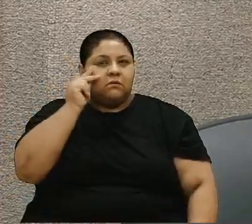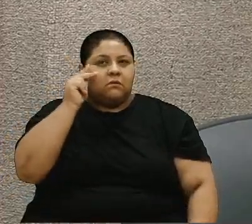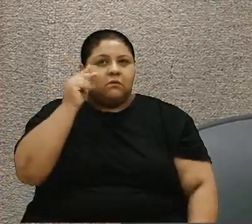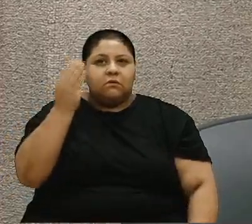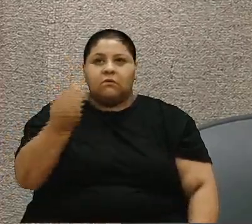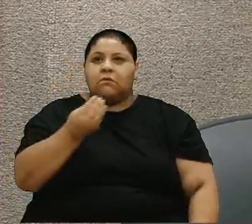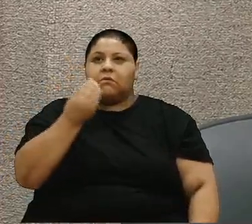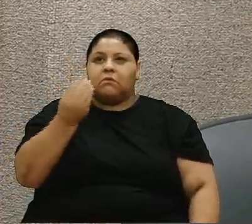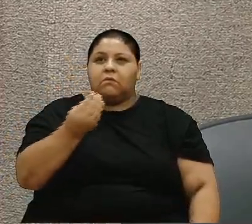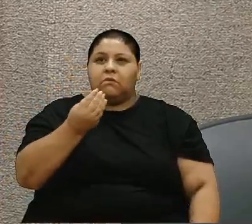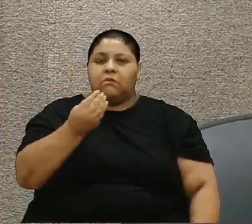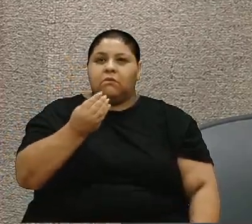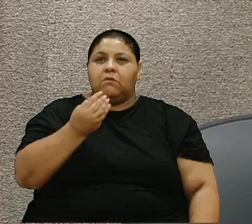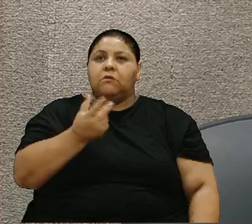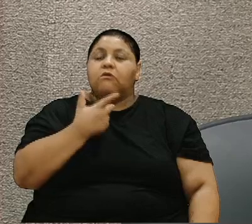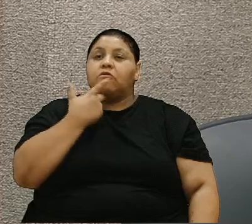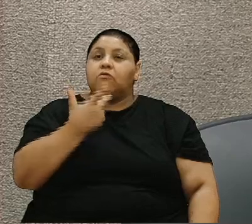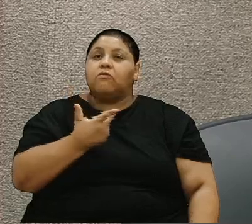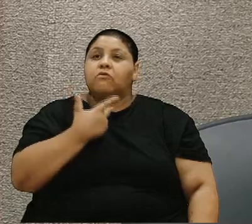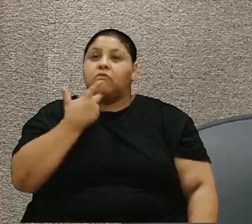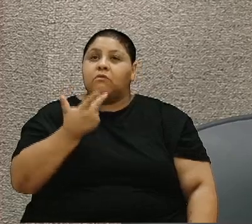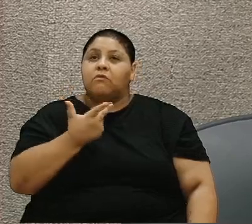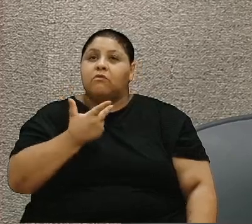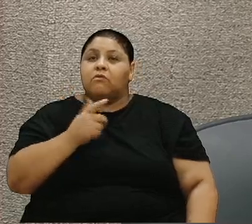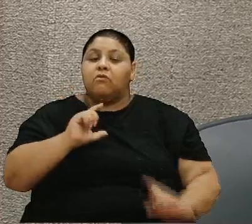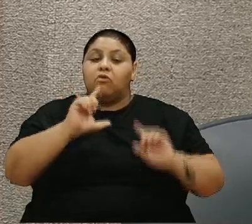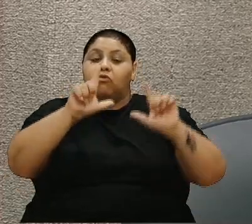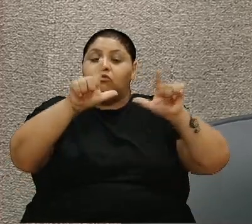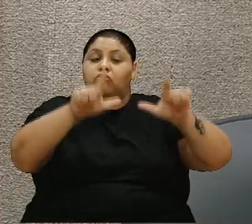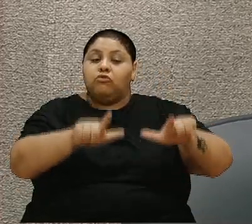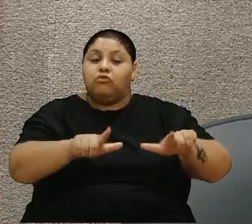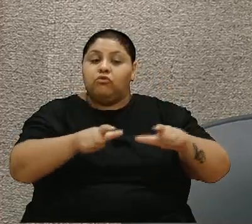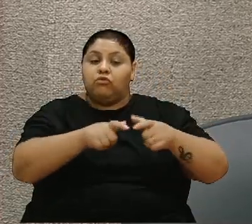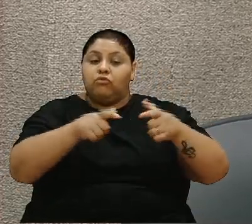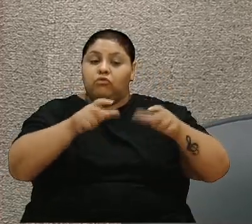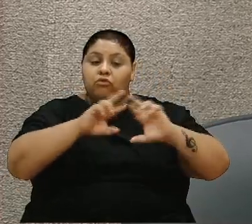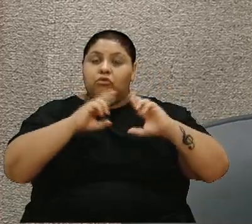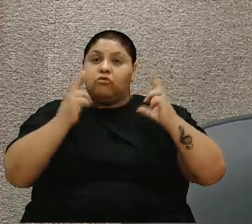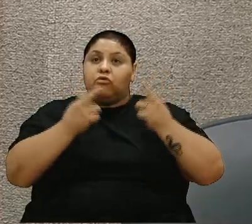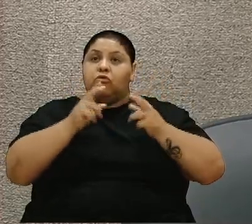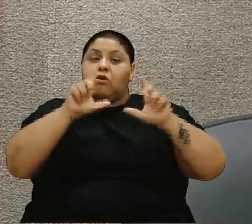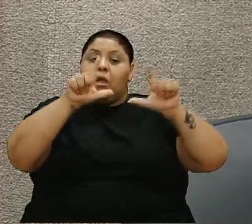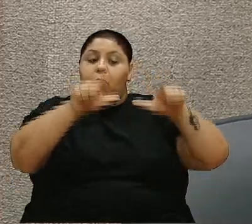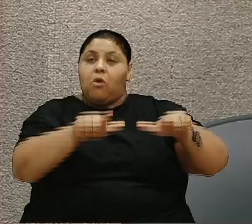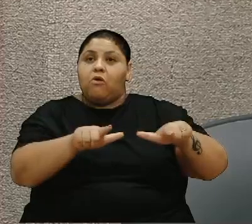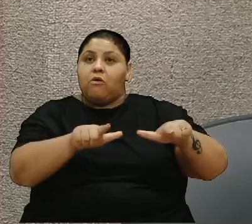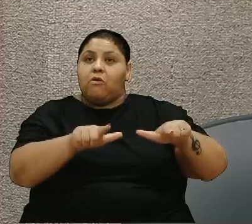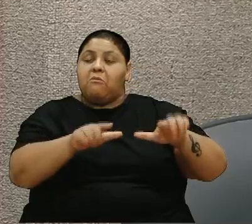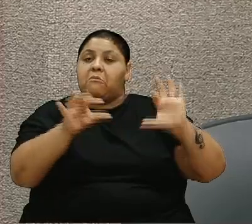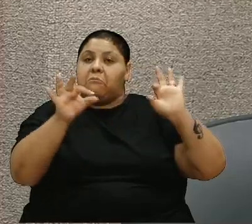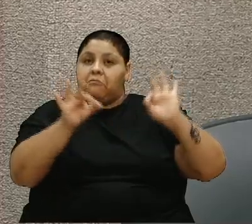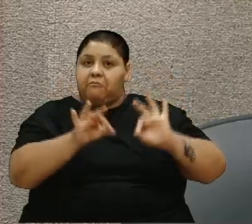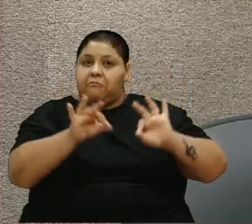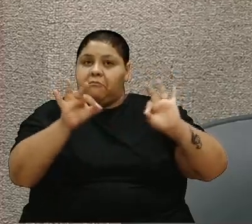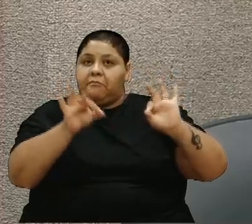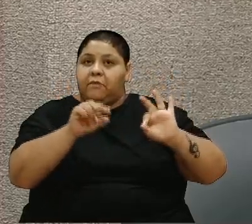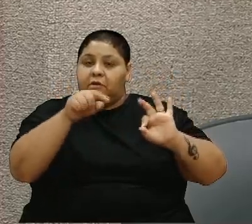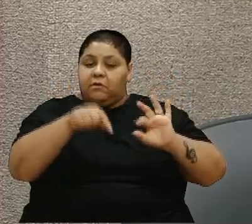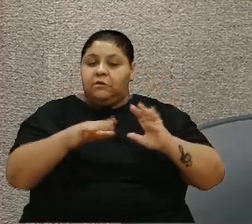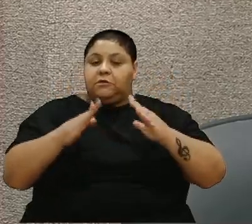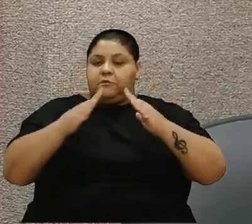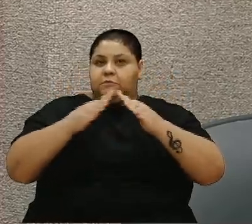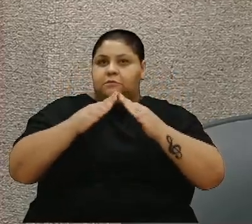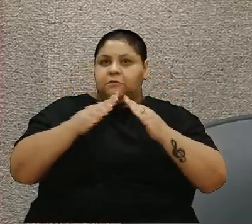com correção, disse: o espaço do grande expediente é o espaço nobre desta